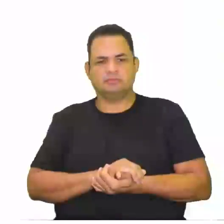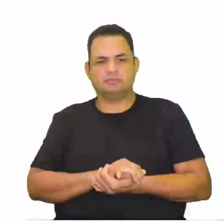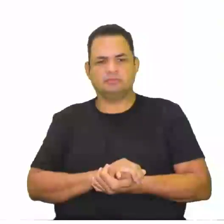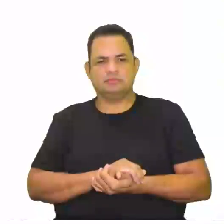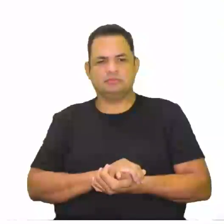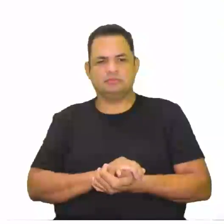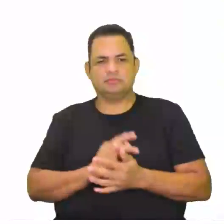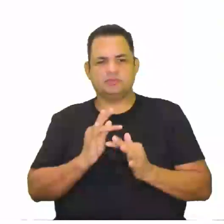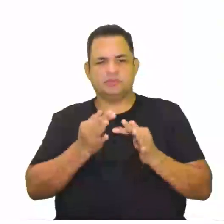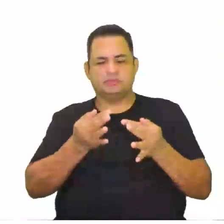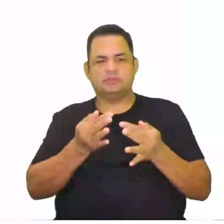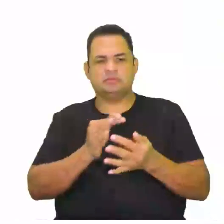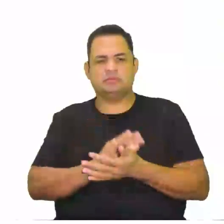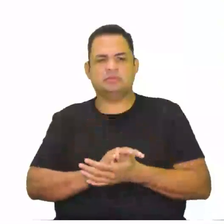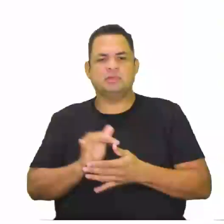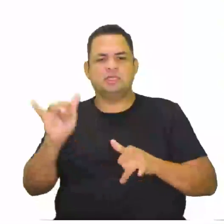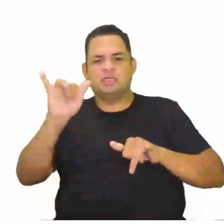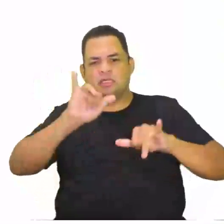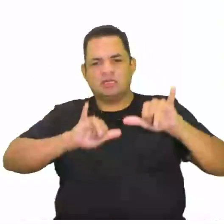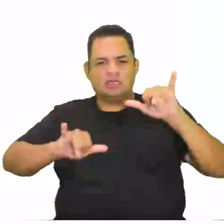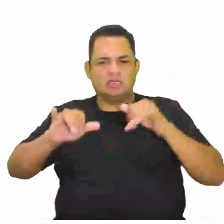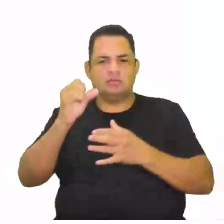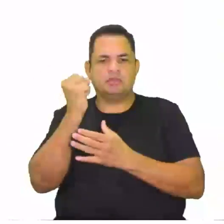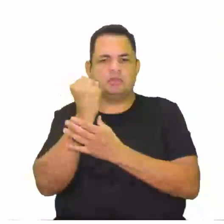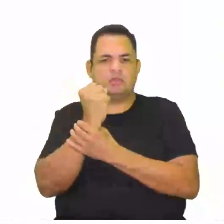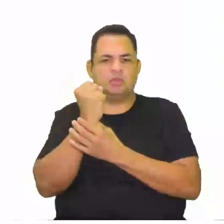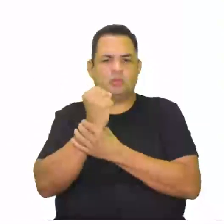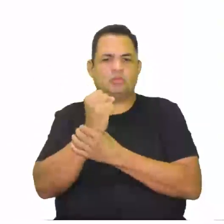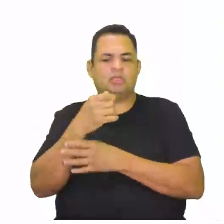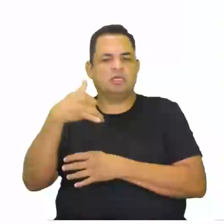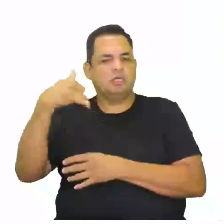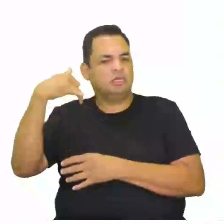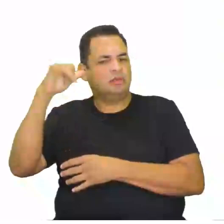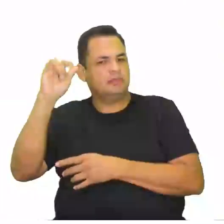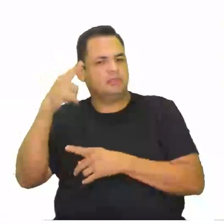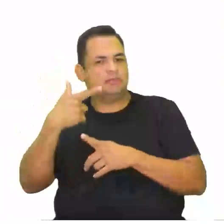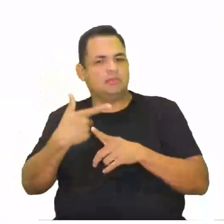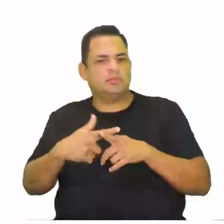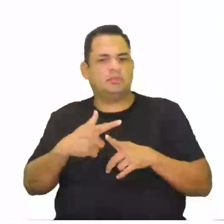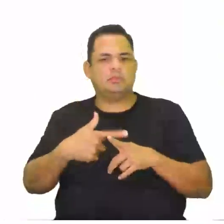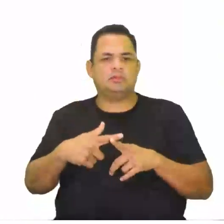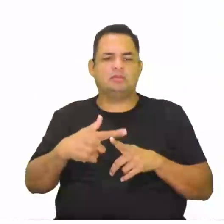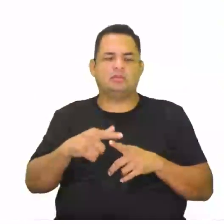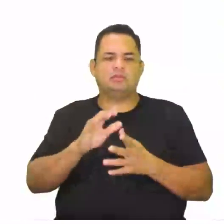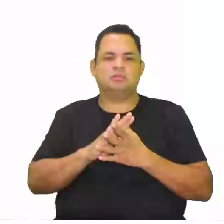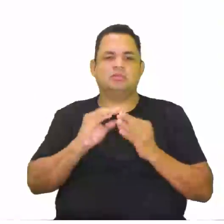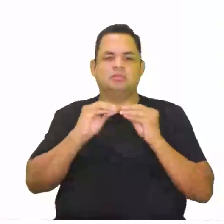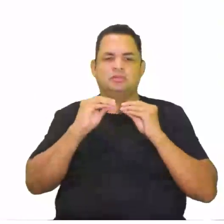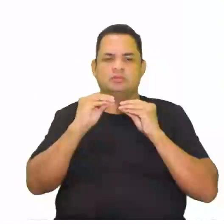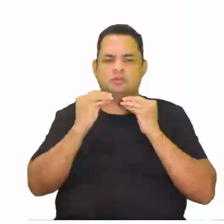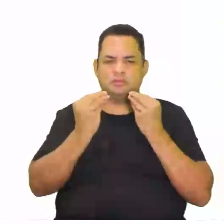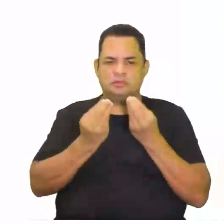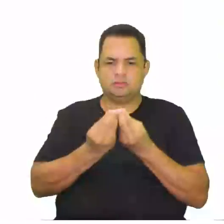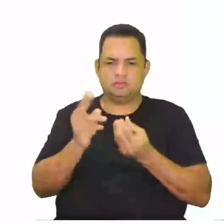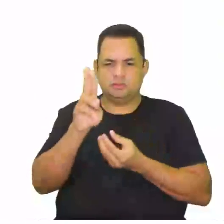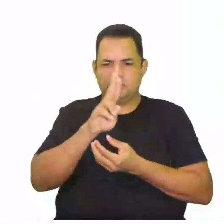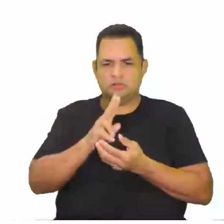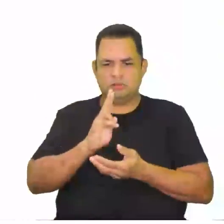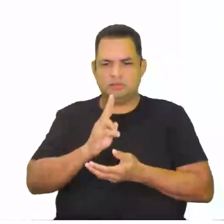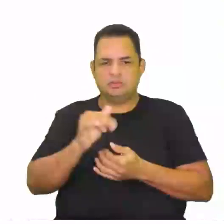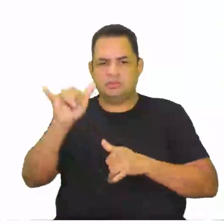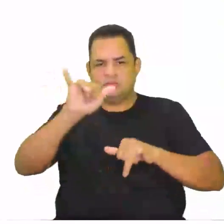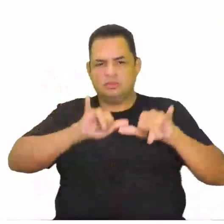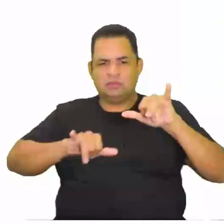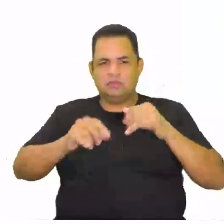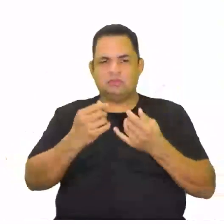E o último, não menos importante, química segura contra acidentes. As substâncias usadas nos processos